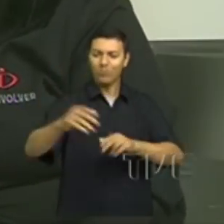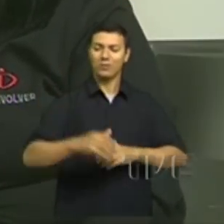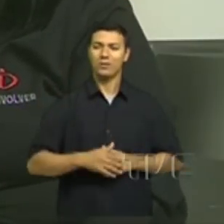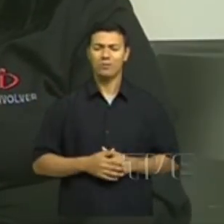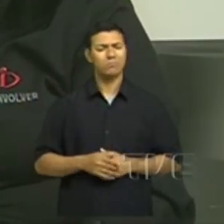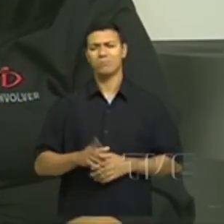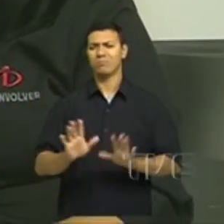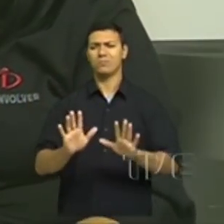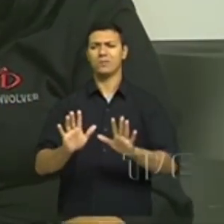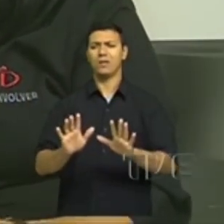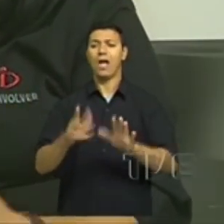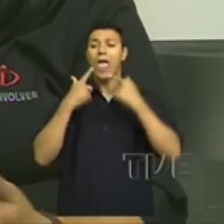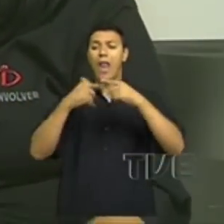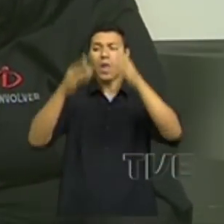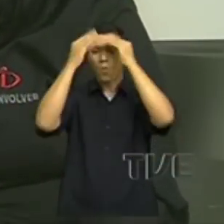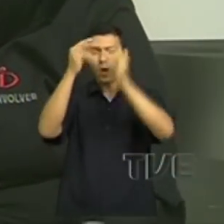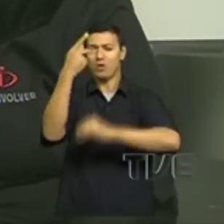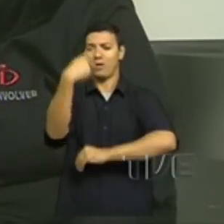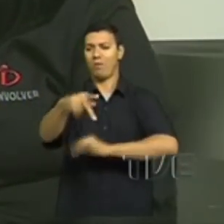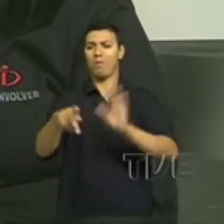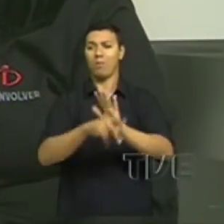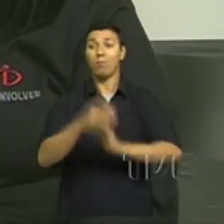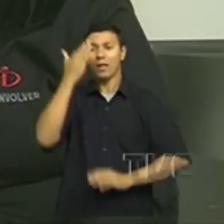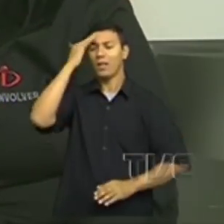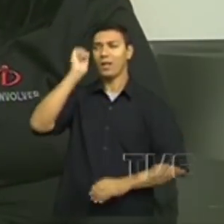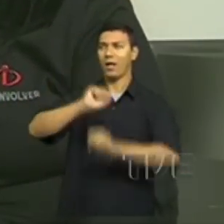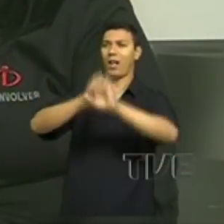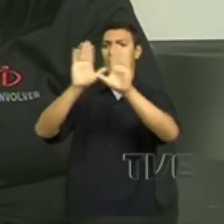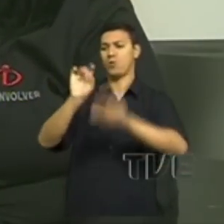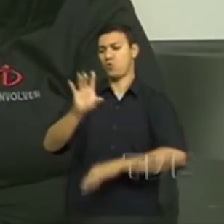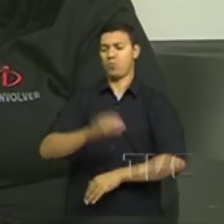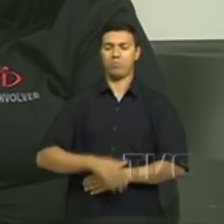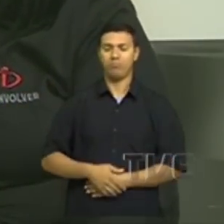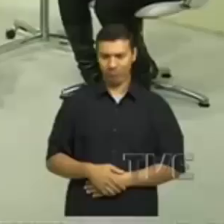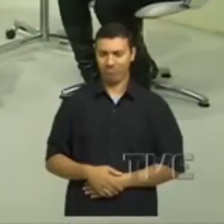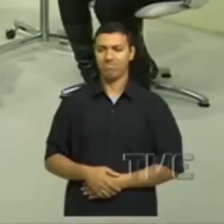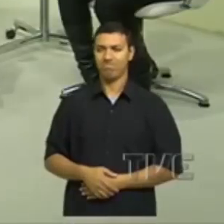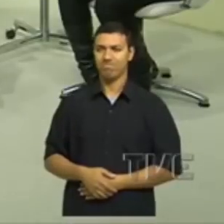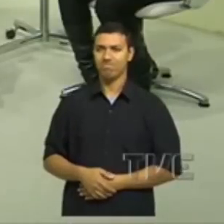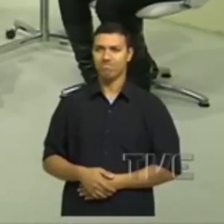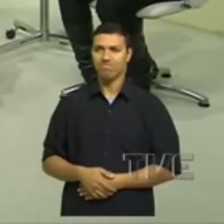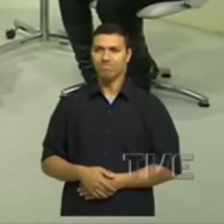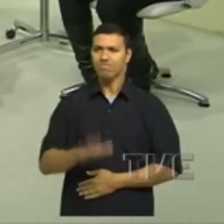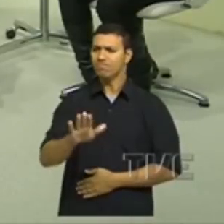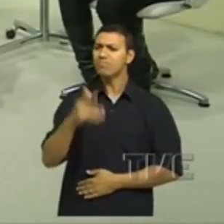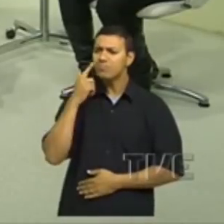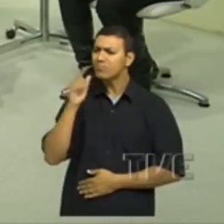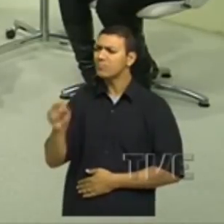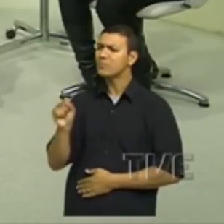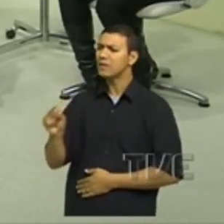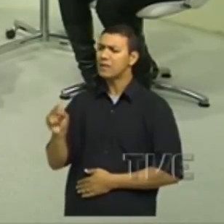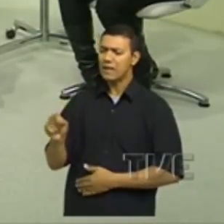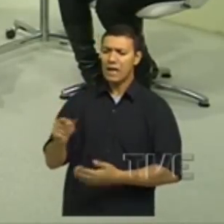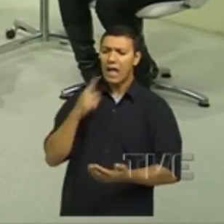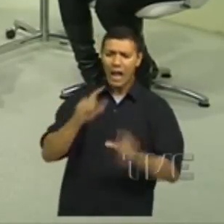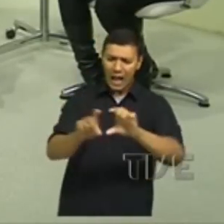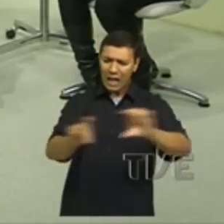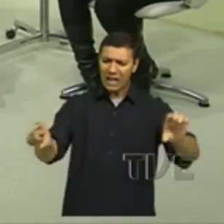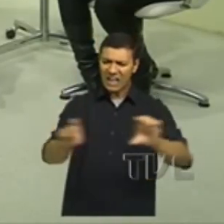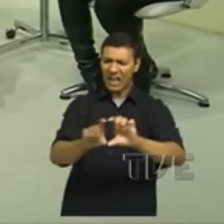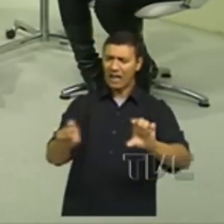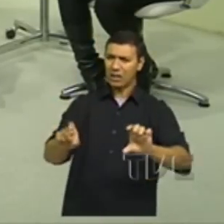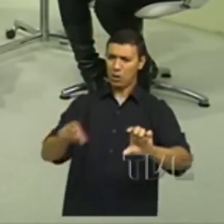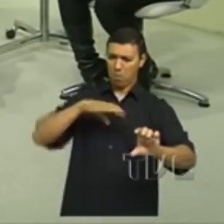sentido ter elas de forma literal, né? E o que é descrito nessas legendas? Não apenas a fala